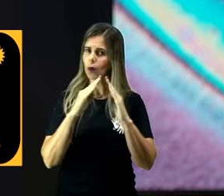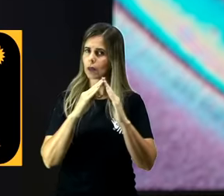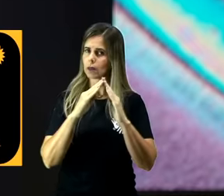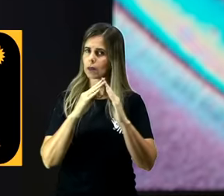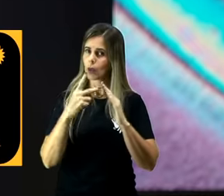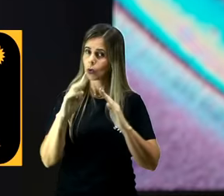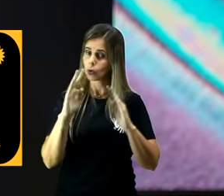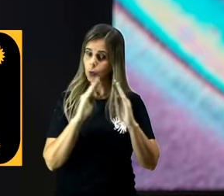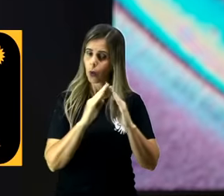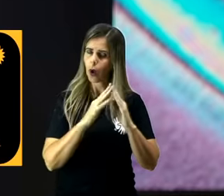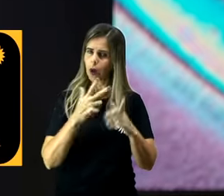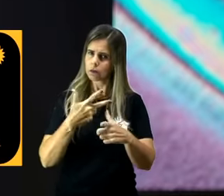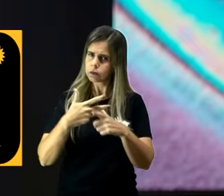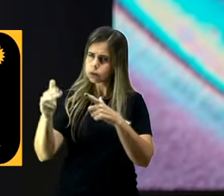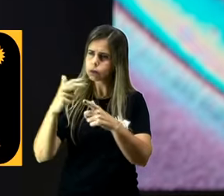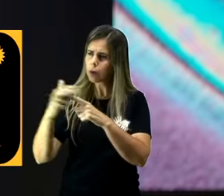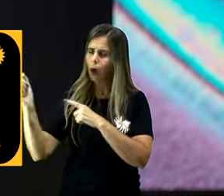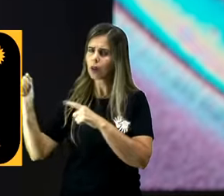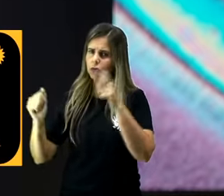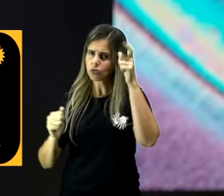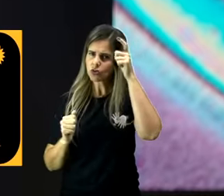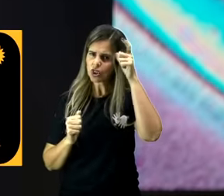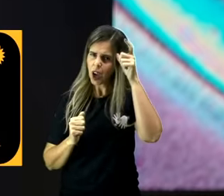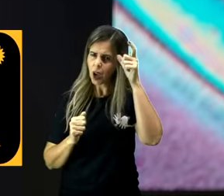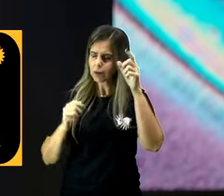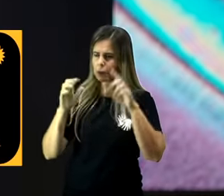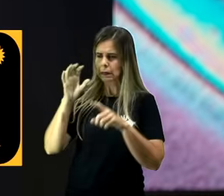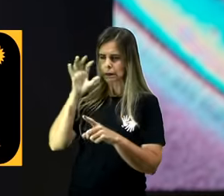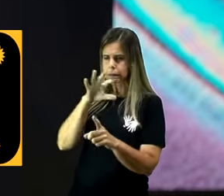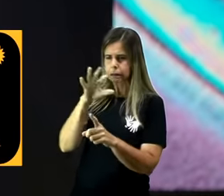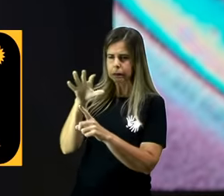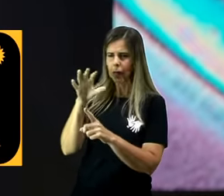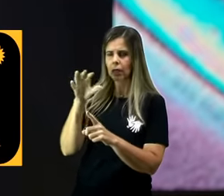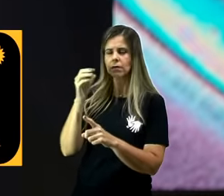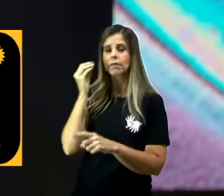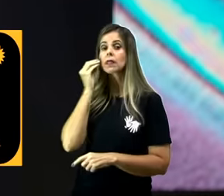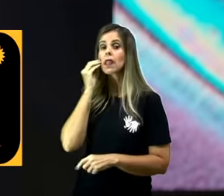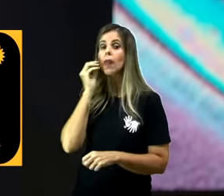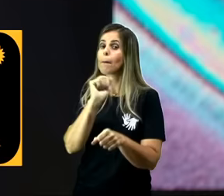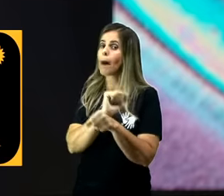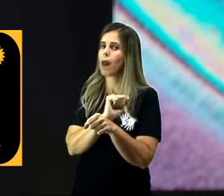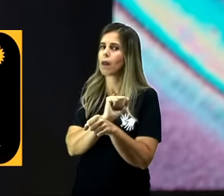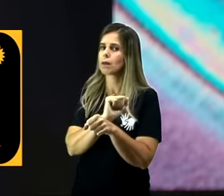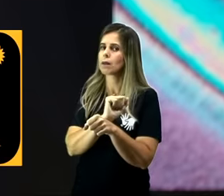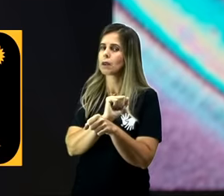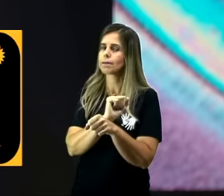crescer, não ter capeta que vai parar? Comece a concordar com teu marido, com a tua esposa.